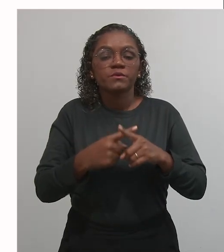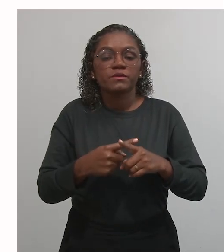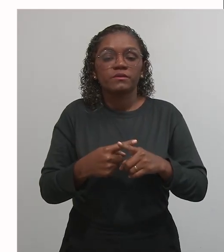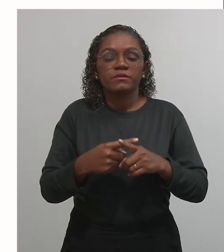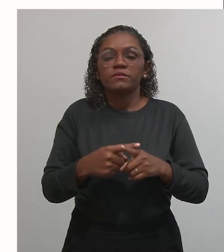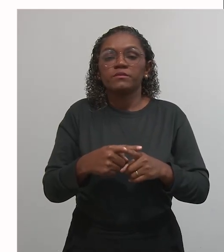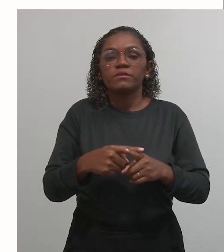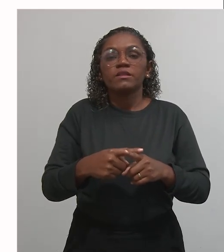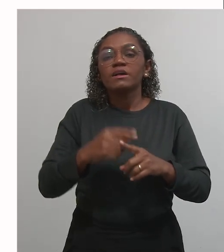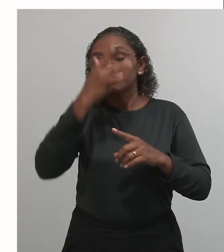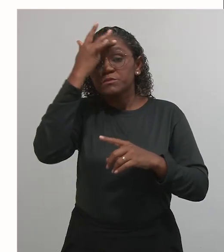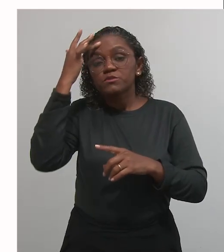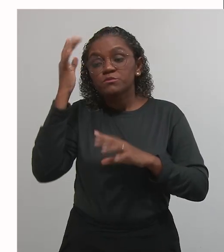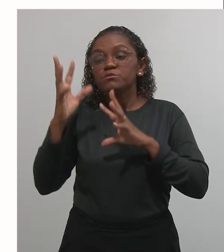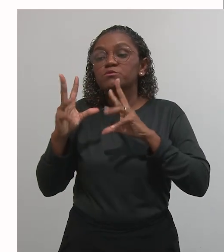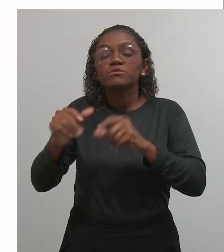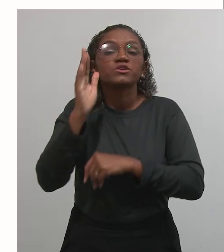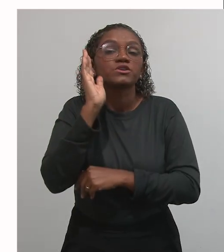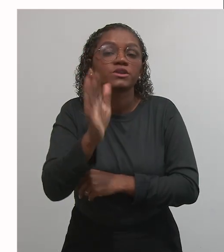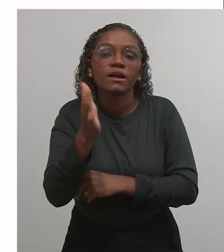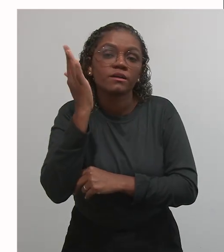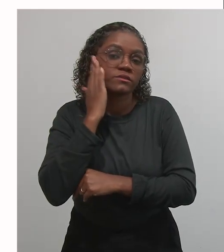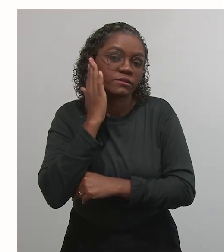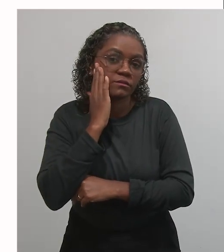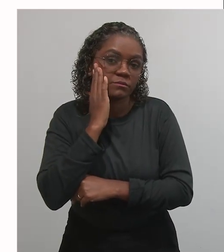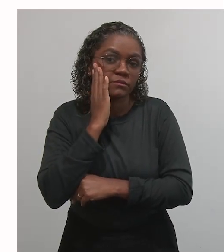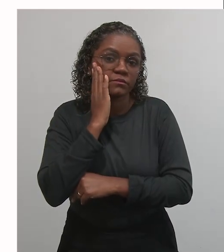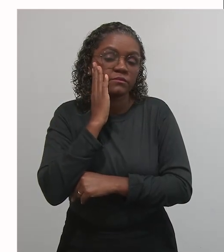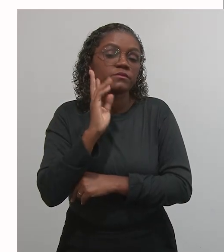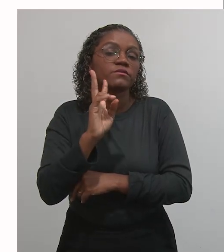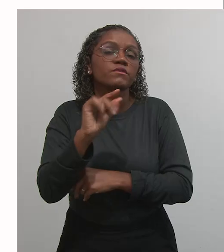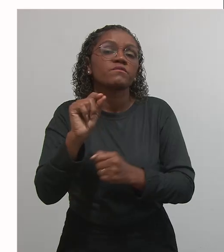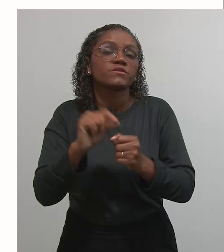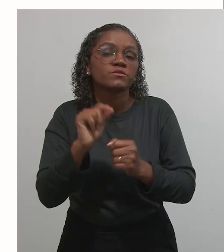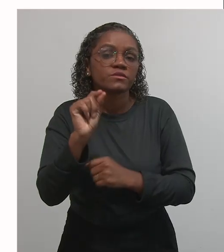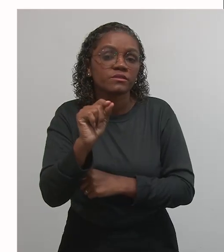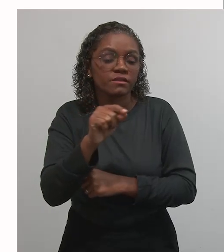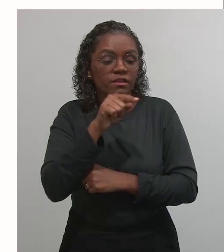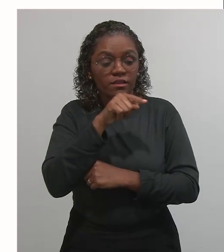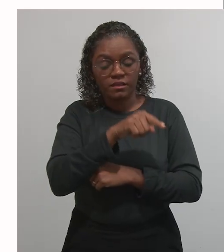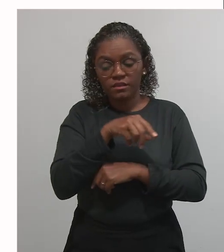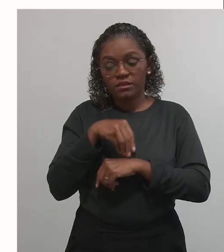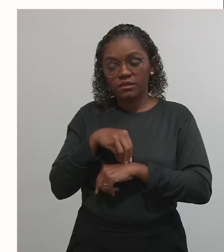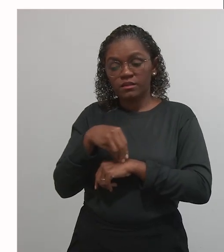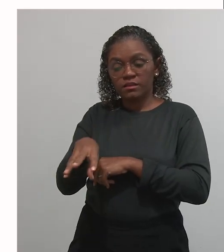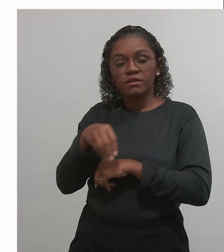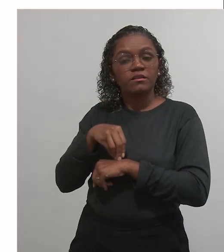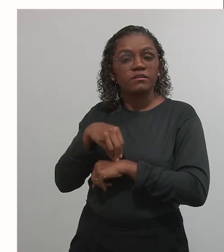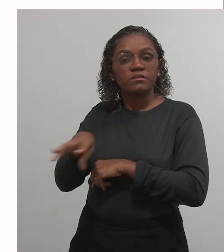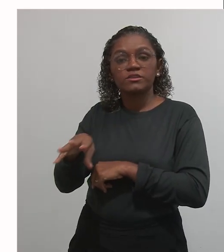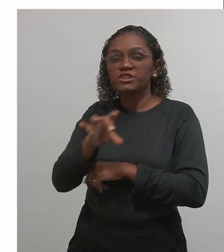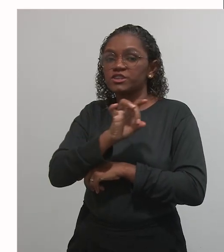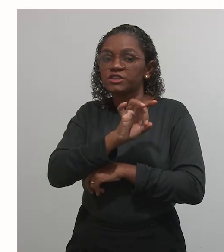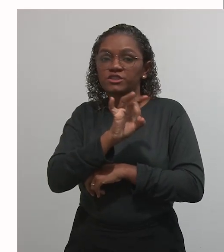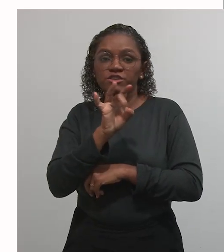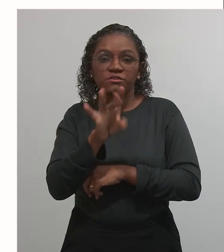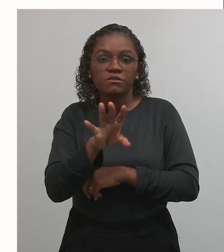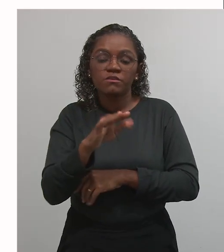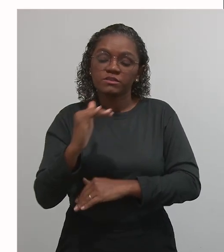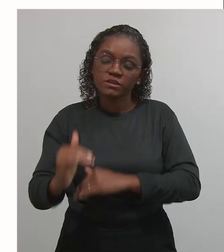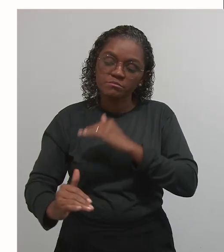todas as pessoas já têm esse conhecimento. O que vai acontecer é que ela vai ser conduzida nesse processo